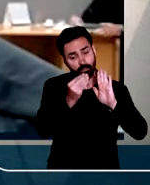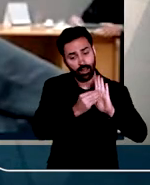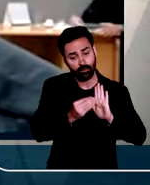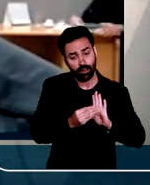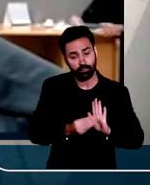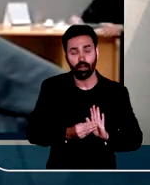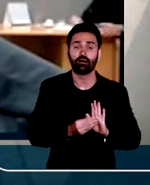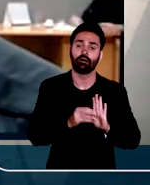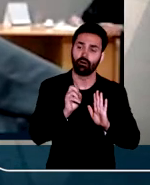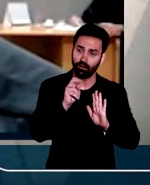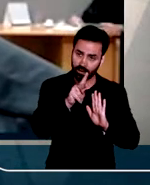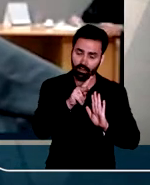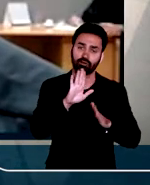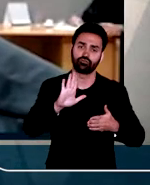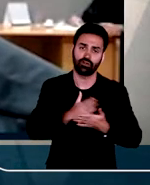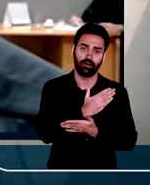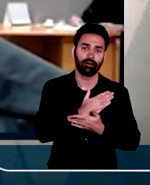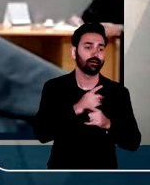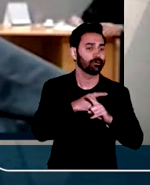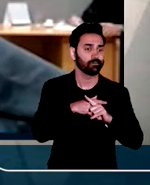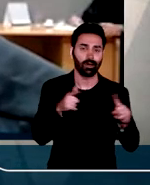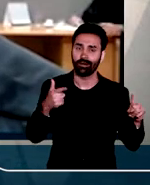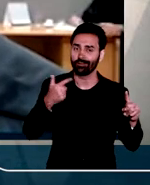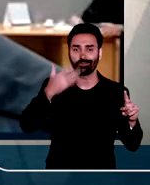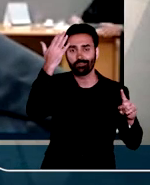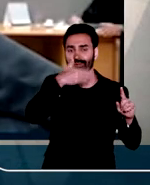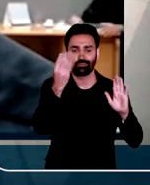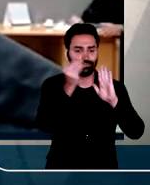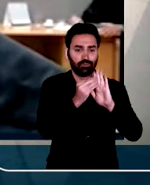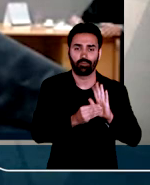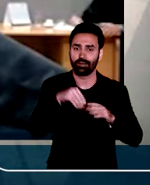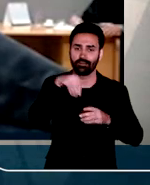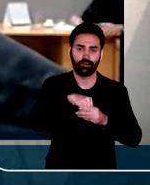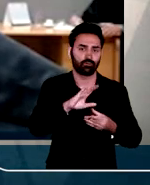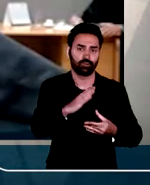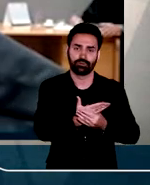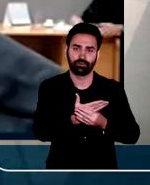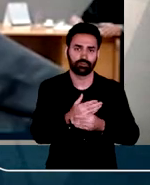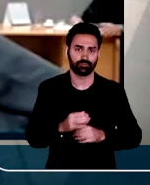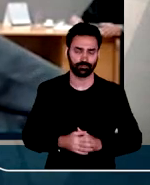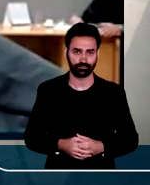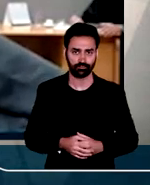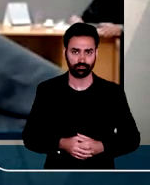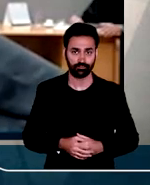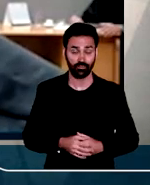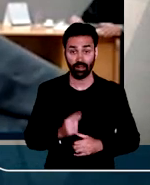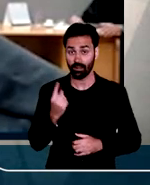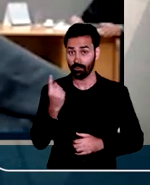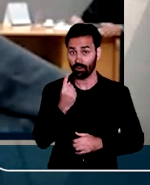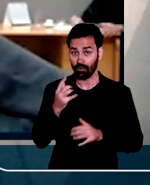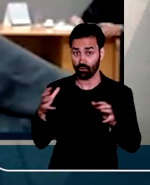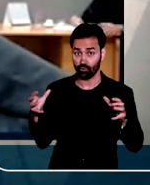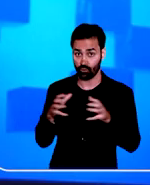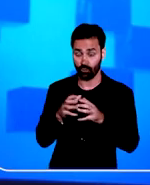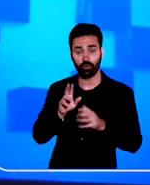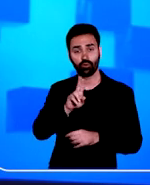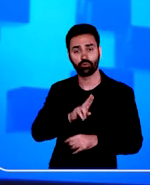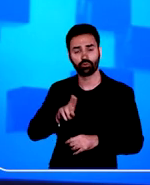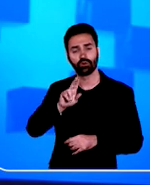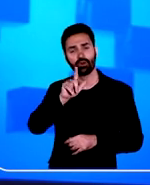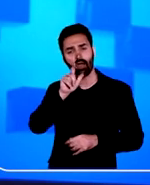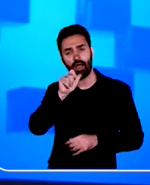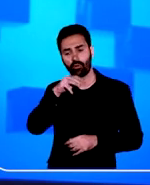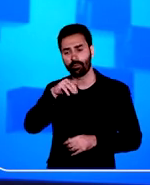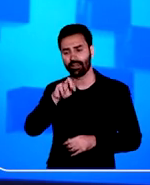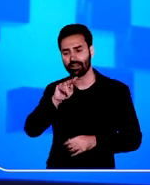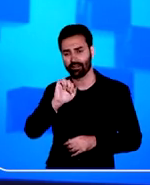fossem apontados elementos concretos que justificassem a medida o que não ocorreu no caso dos autos para